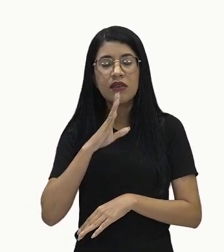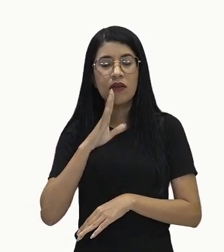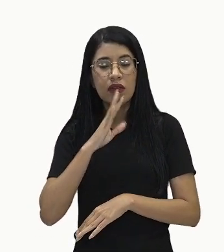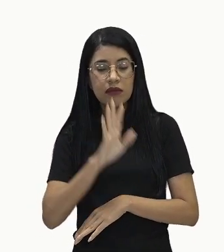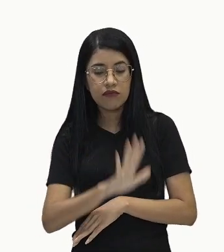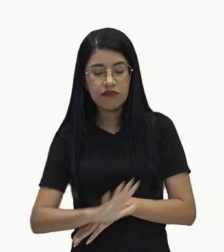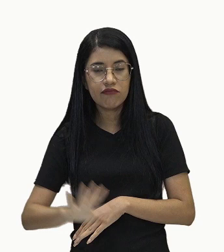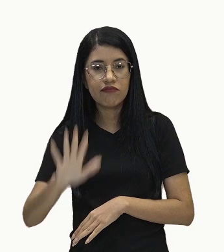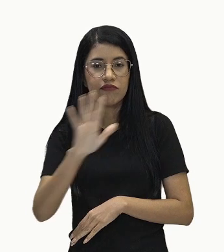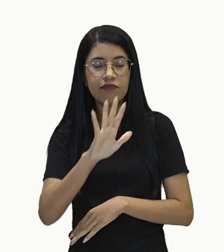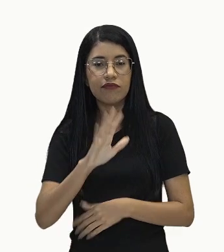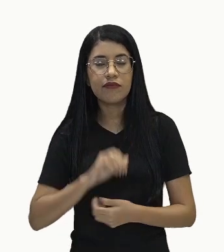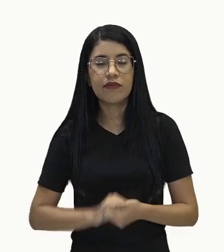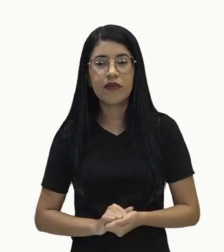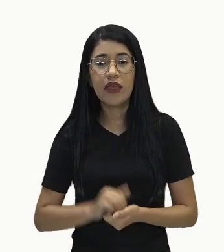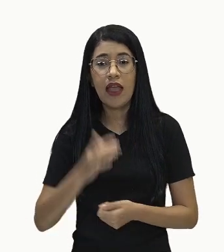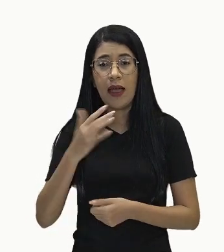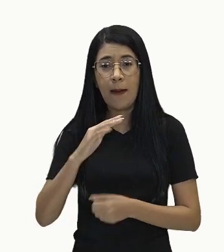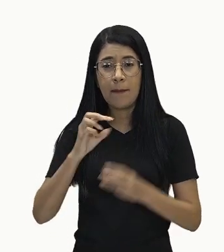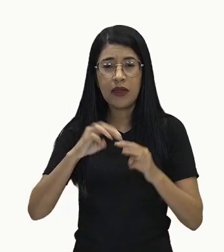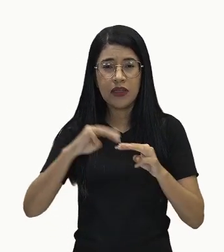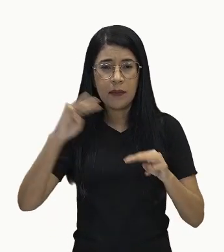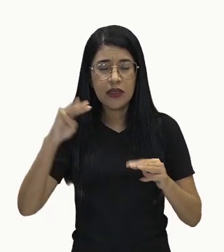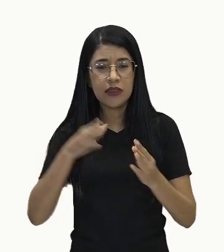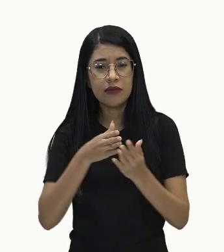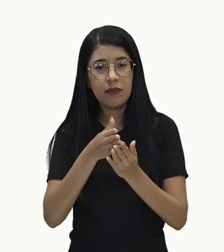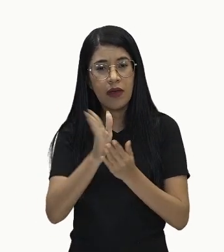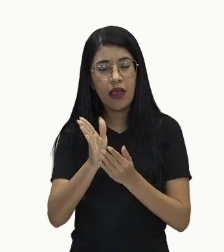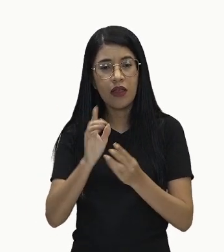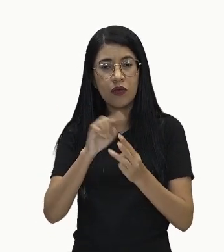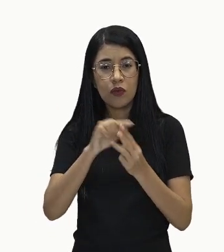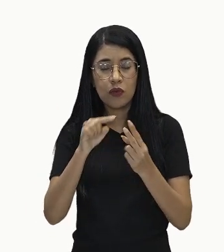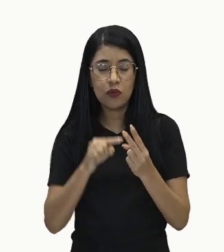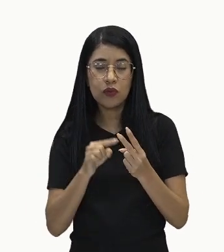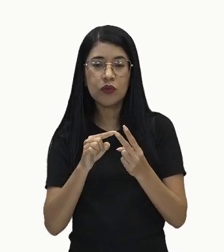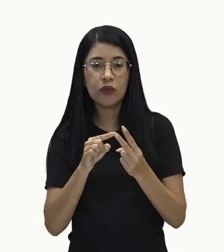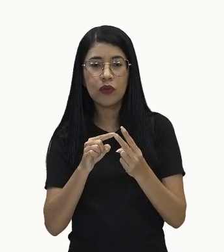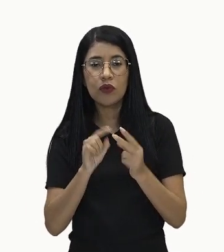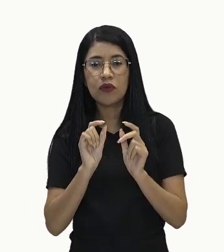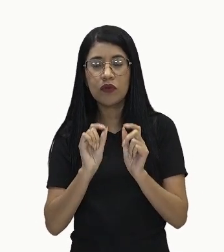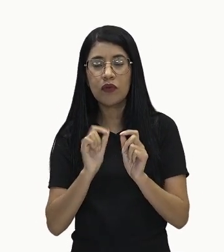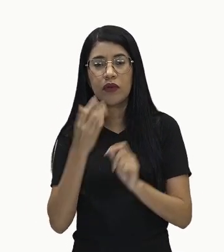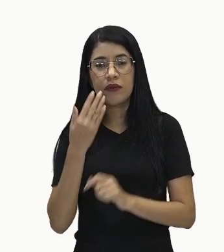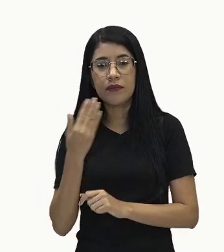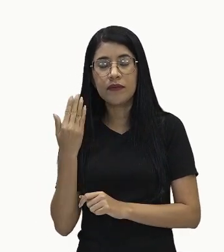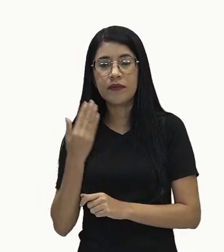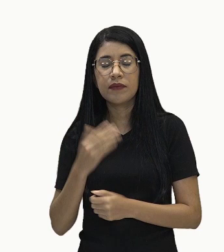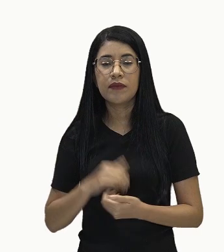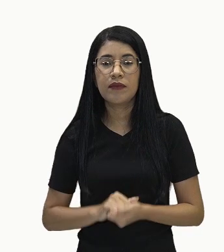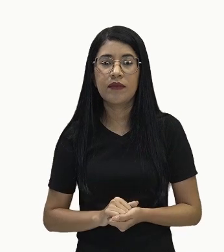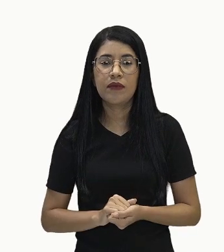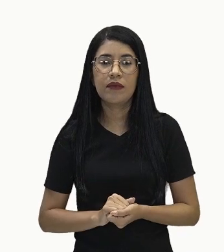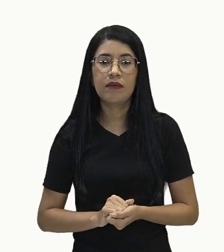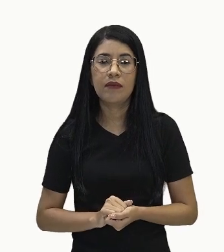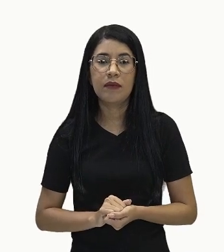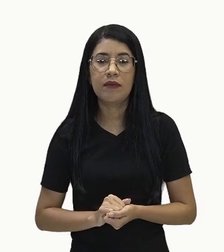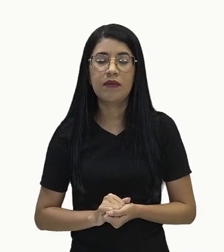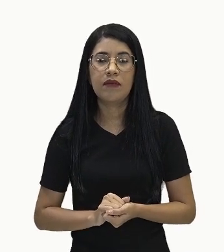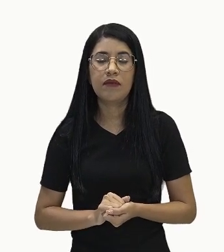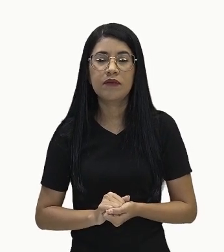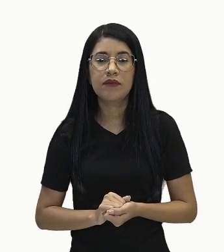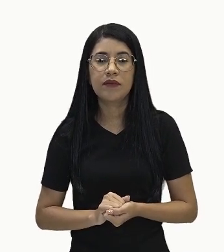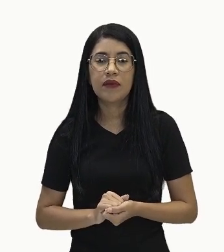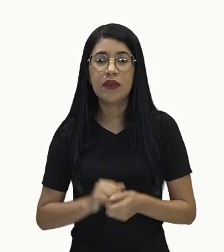pontos obtidos nas provas de matemática, português e conhecimentos gerais. A média, a mediana e o desvio